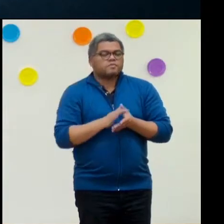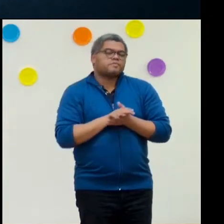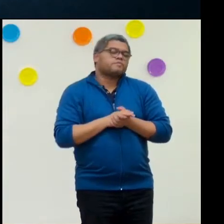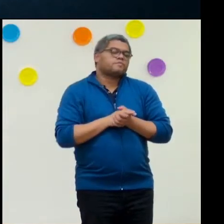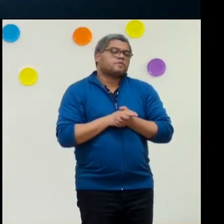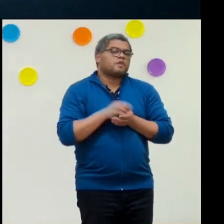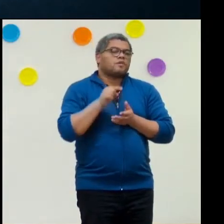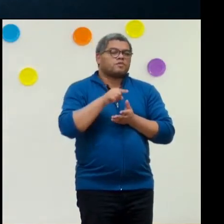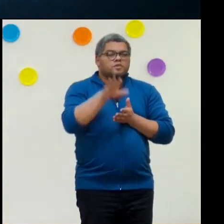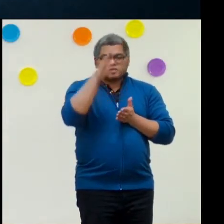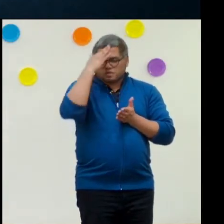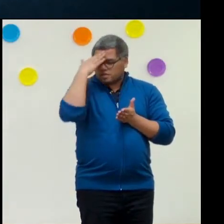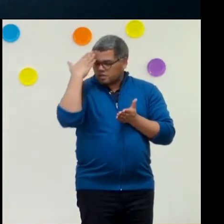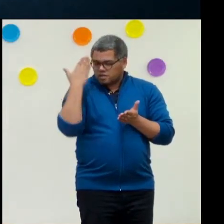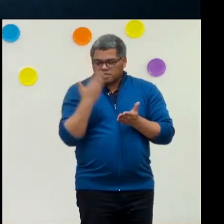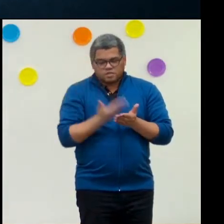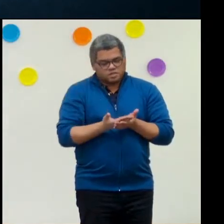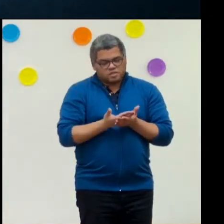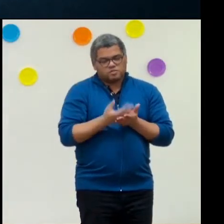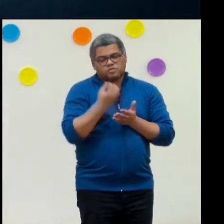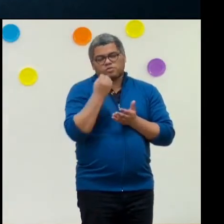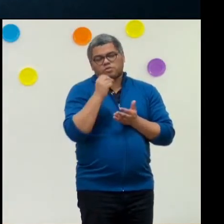Você crê nisso ou você só lê?